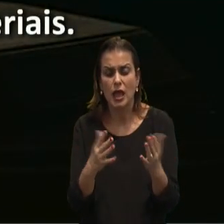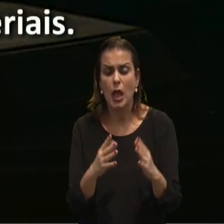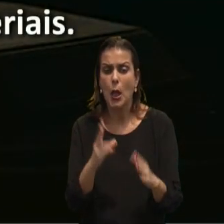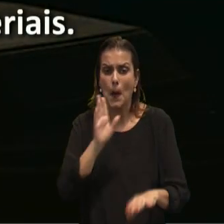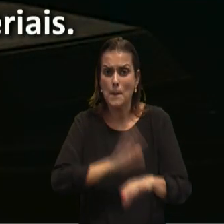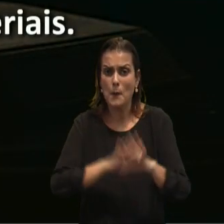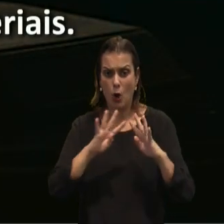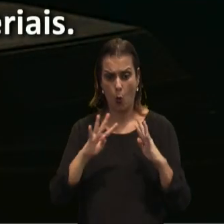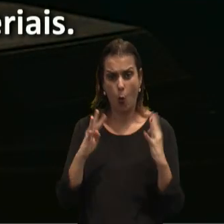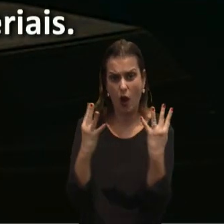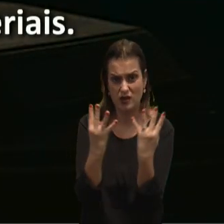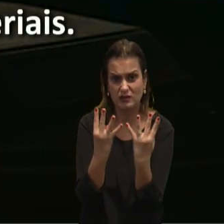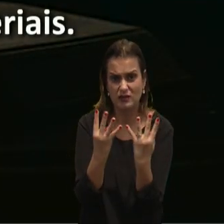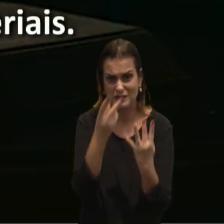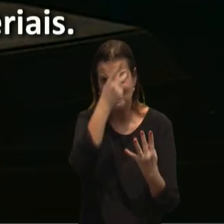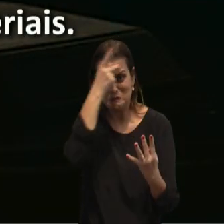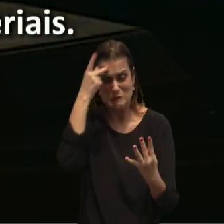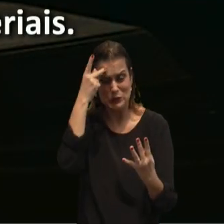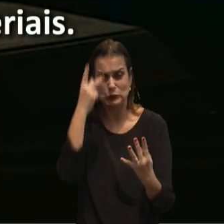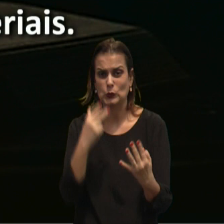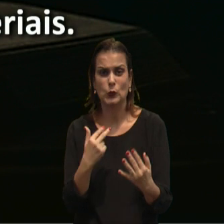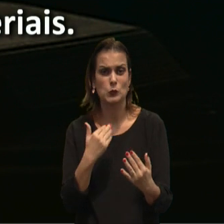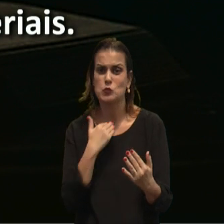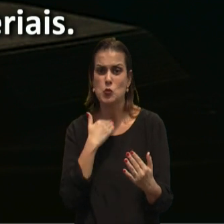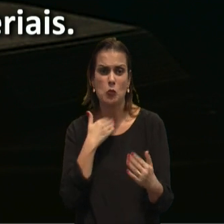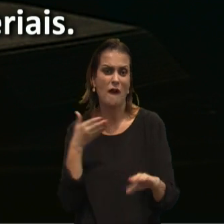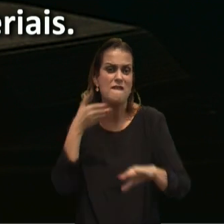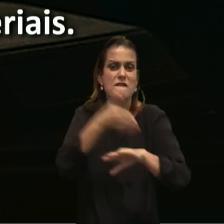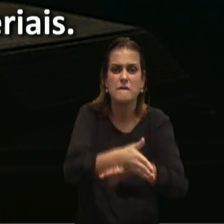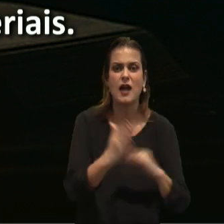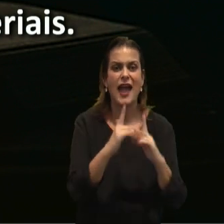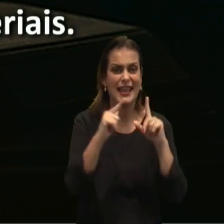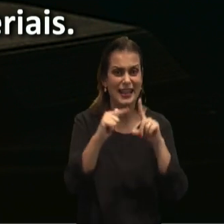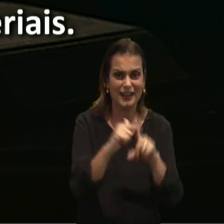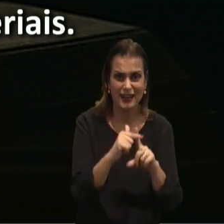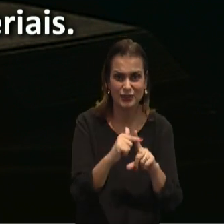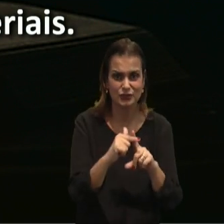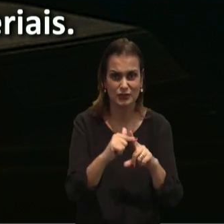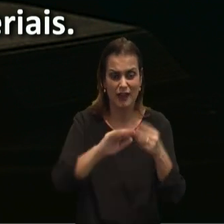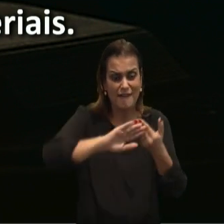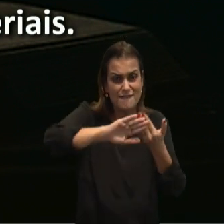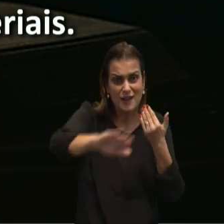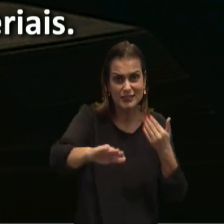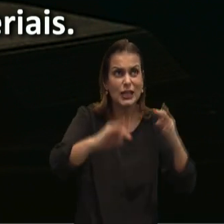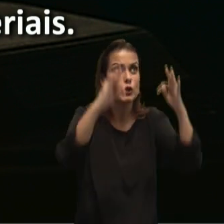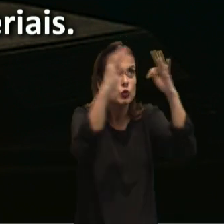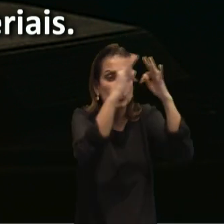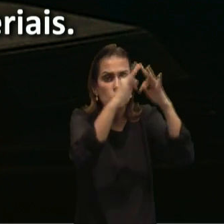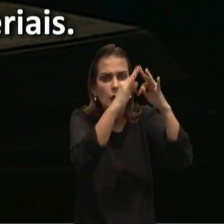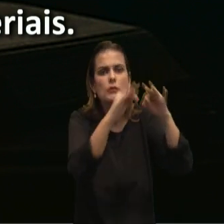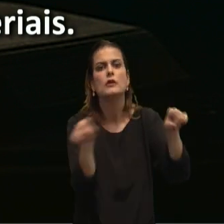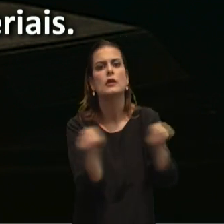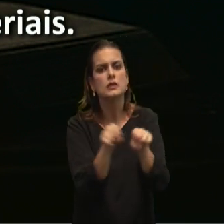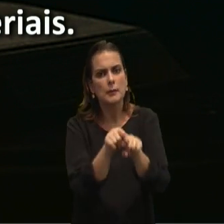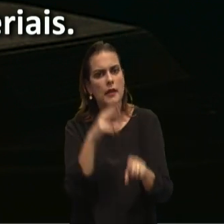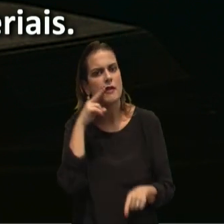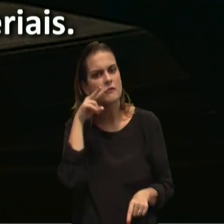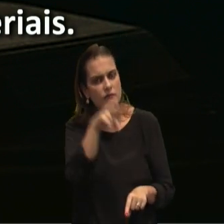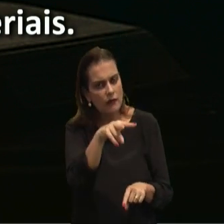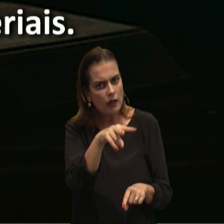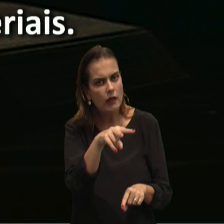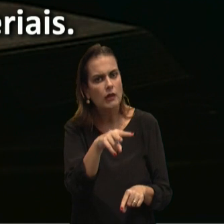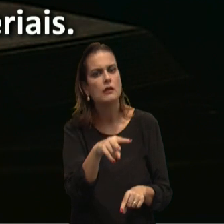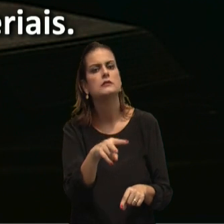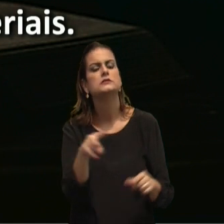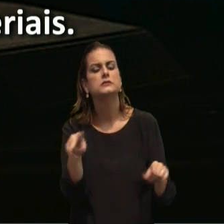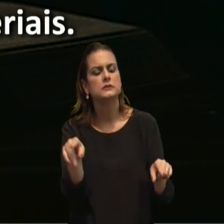que as pessoas estão impedidas de estarem na casa do Senhor, no local do espaço físico, eu também identifico o perigo do